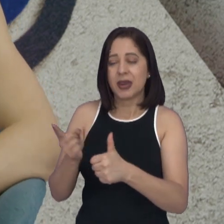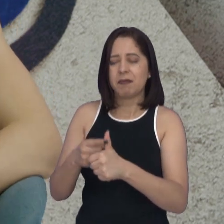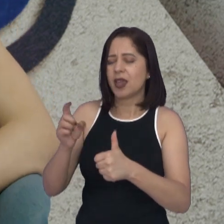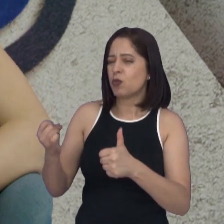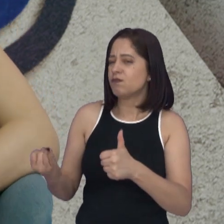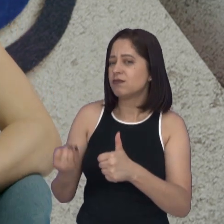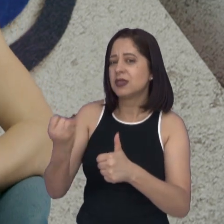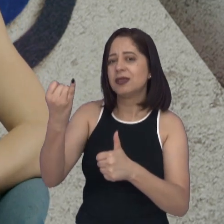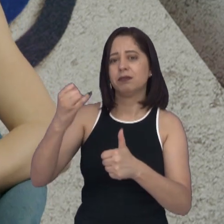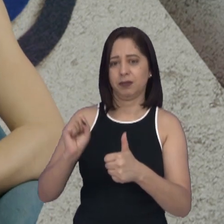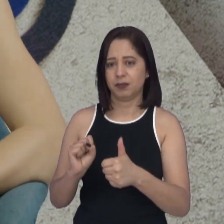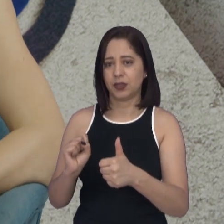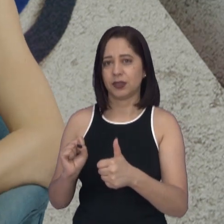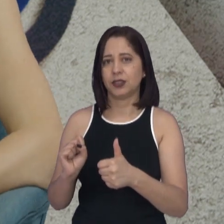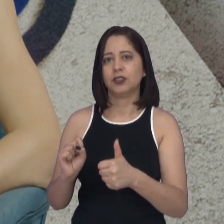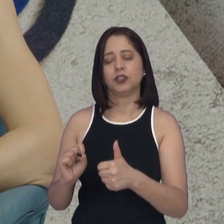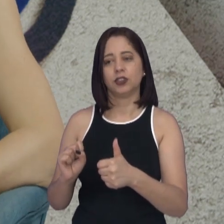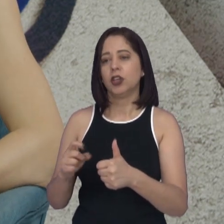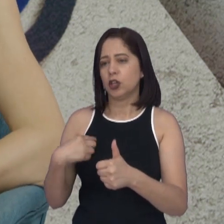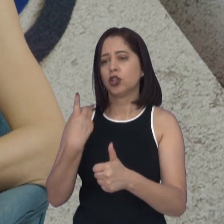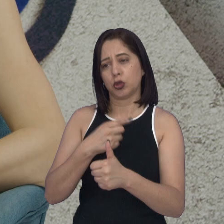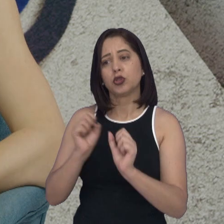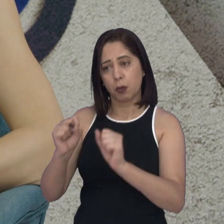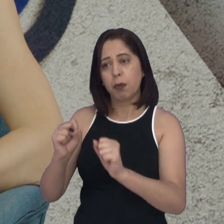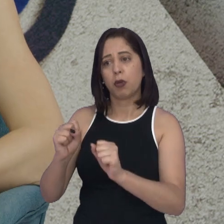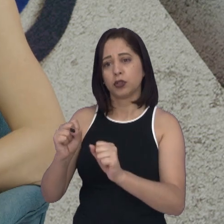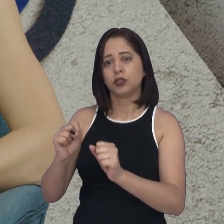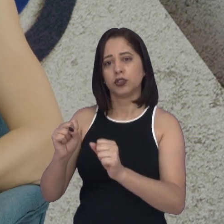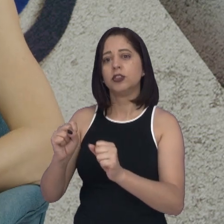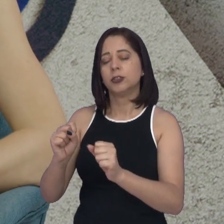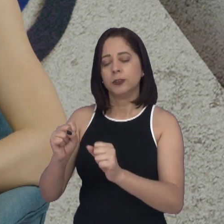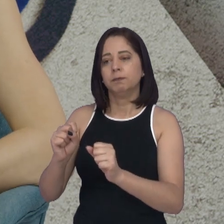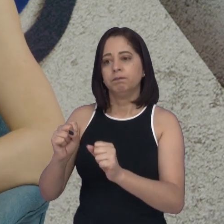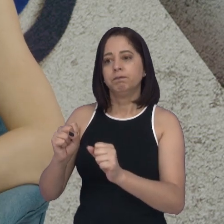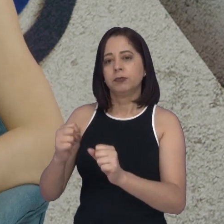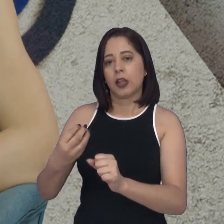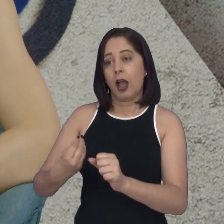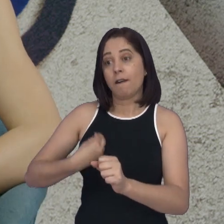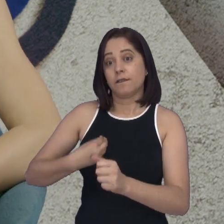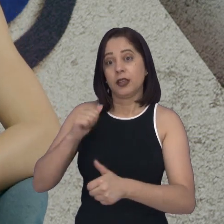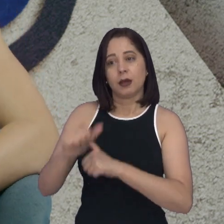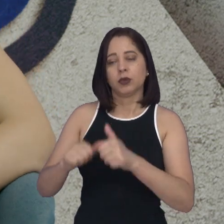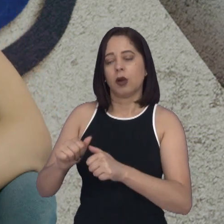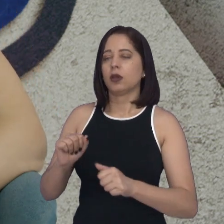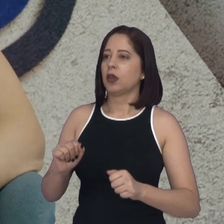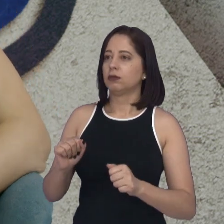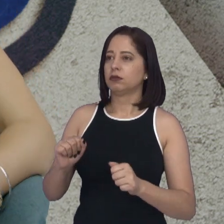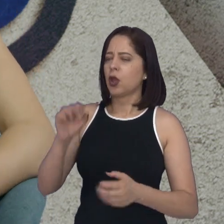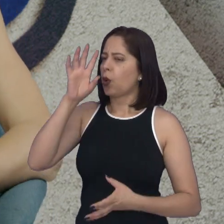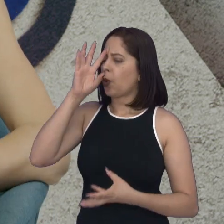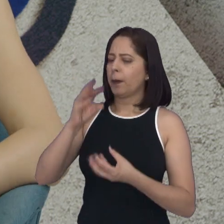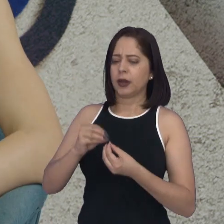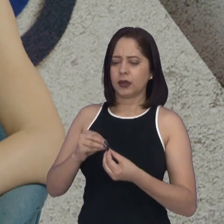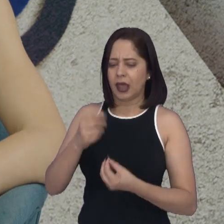pode aplicar na nossa vida para ter uma rotina, uma vida mais sustentável, é entender o nosso consumo. Né? O que a